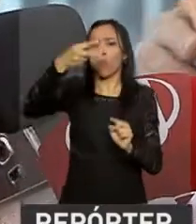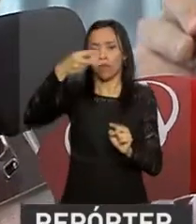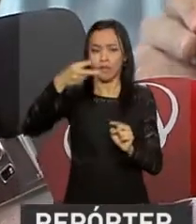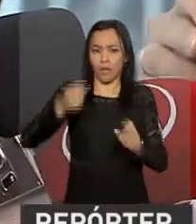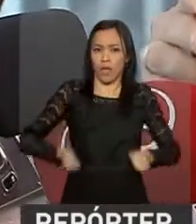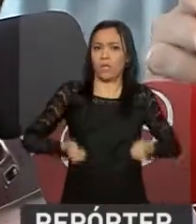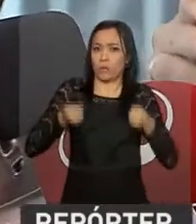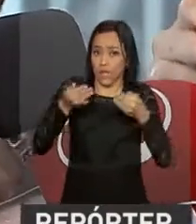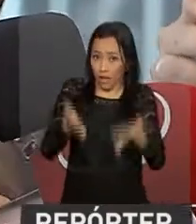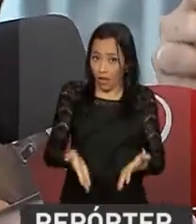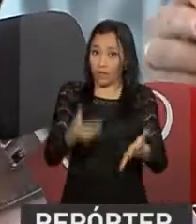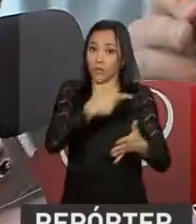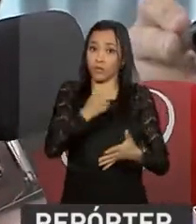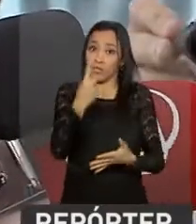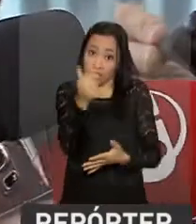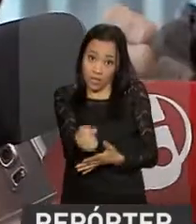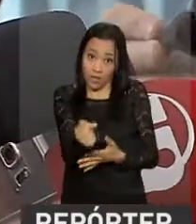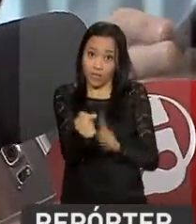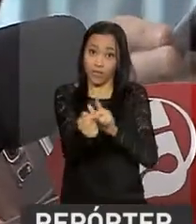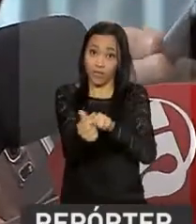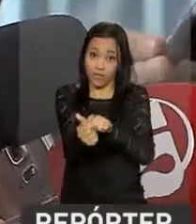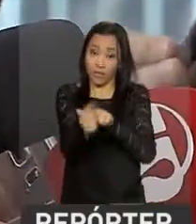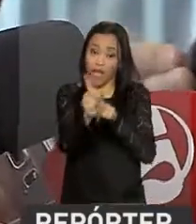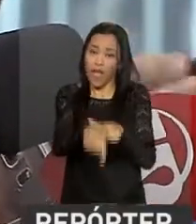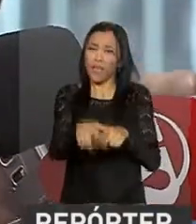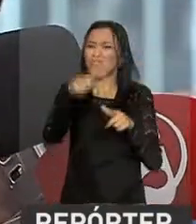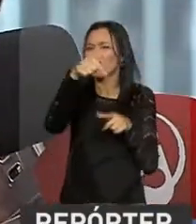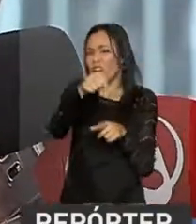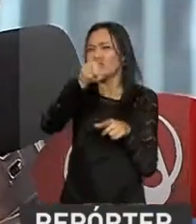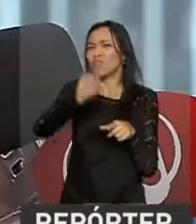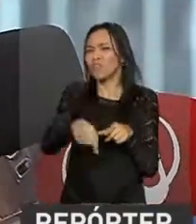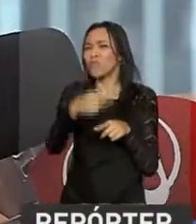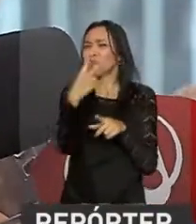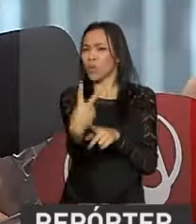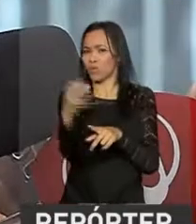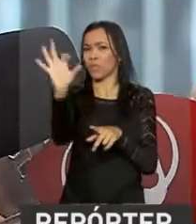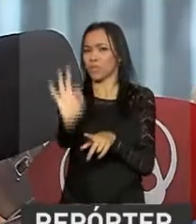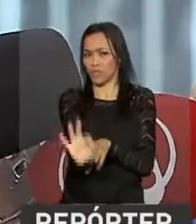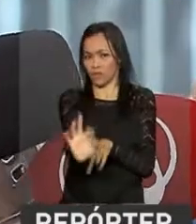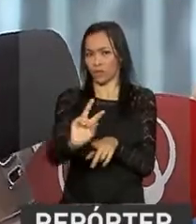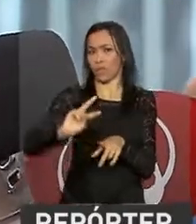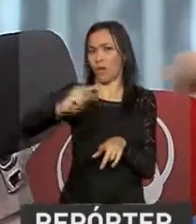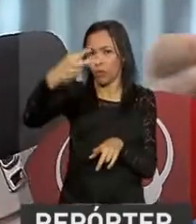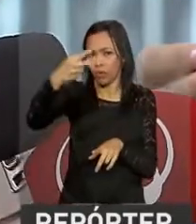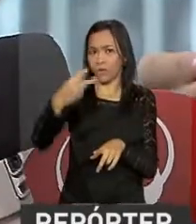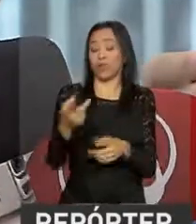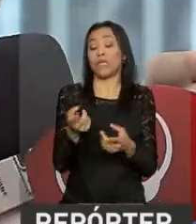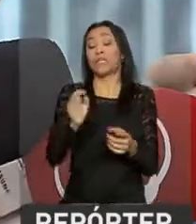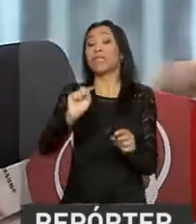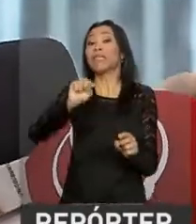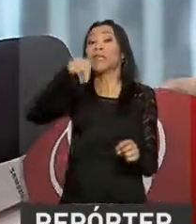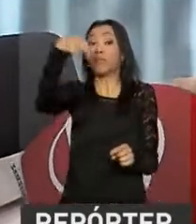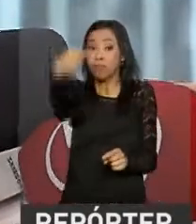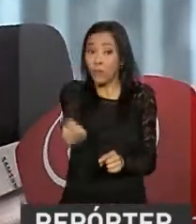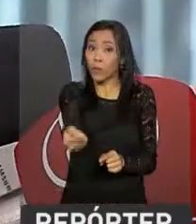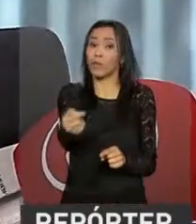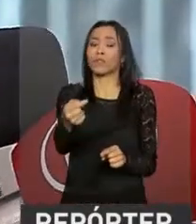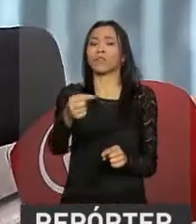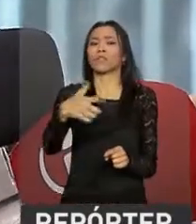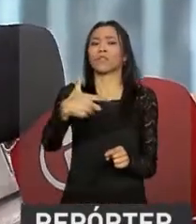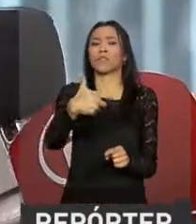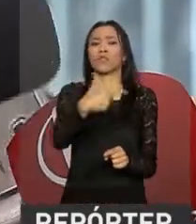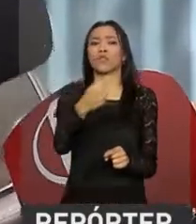de 2017 será de 7 vírgula 2% a partir daí para